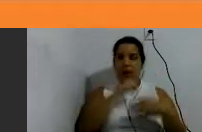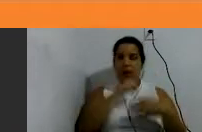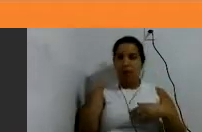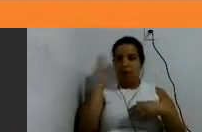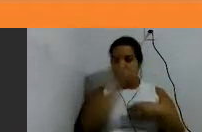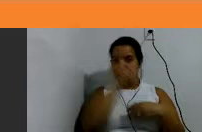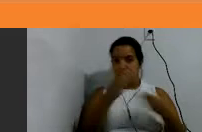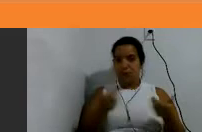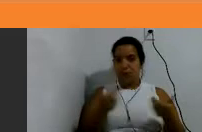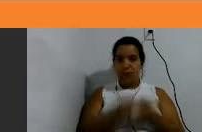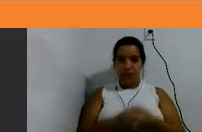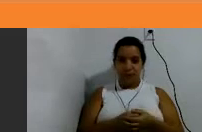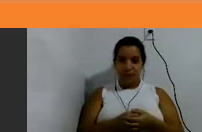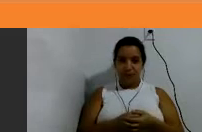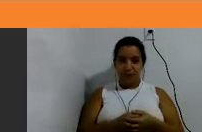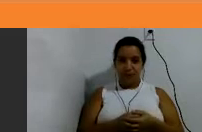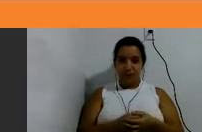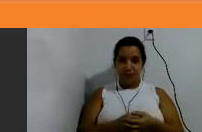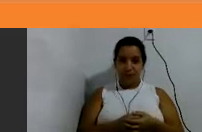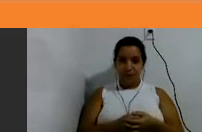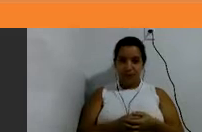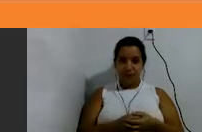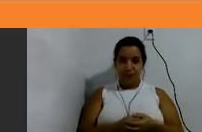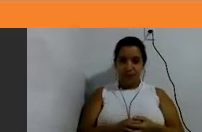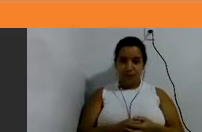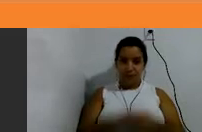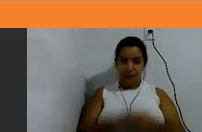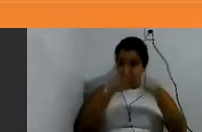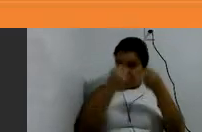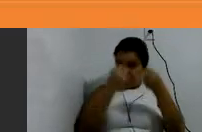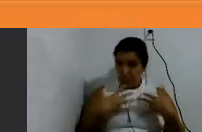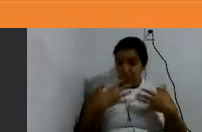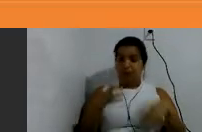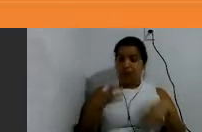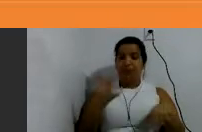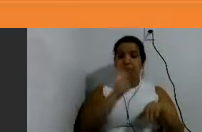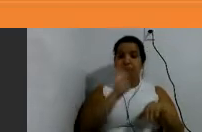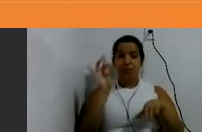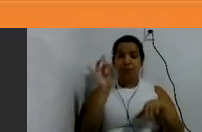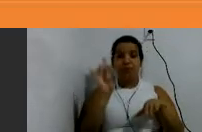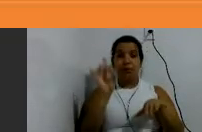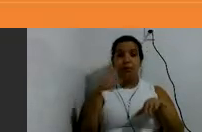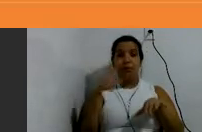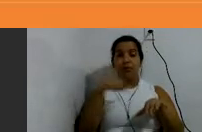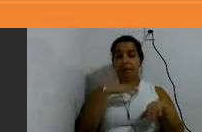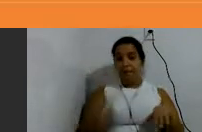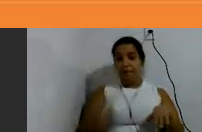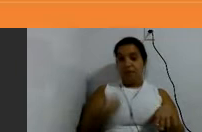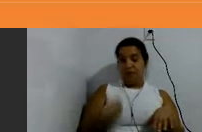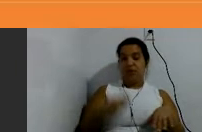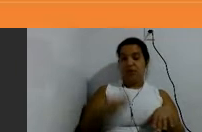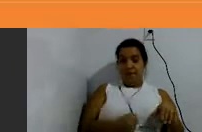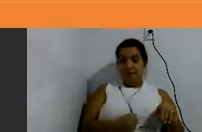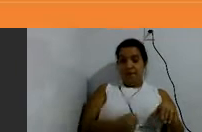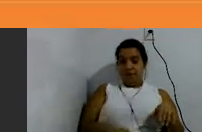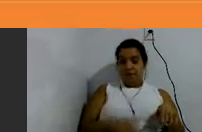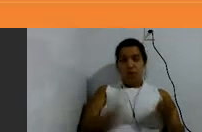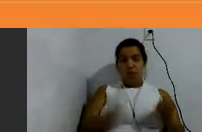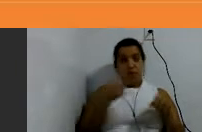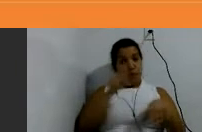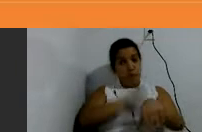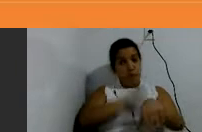mucosa íntegra. Então, na verdade, o parasita está nas fezes ou na urina. Então, o vetor